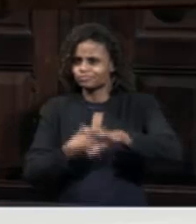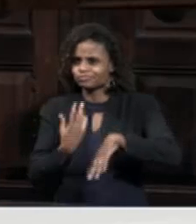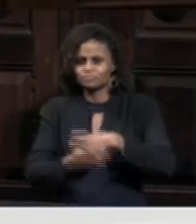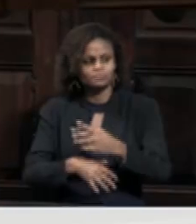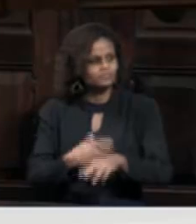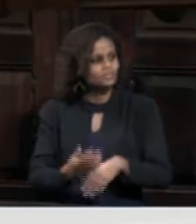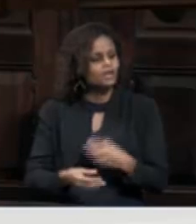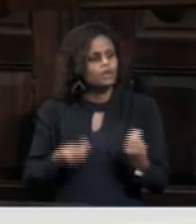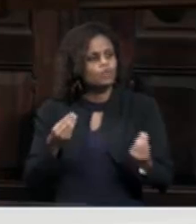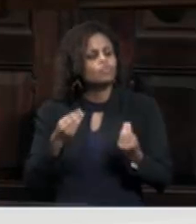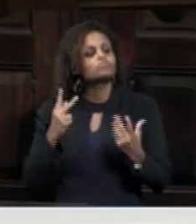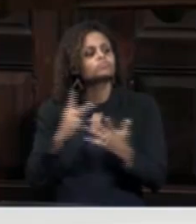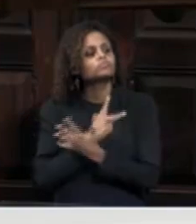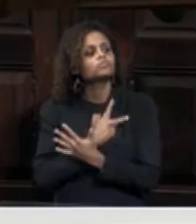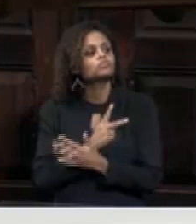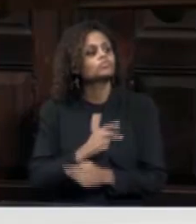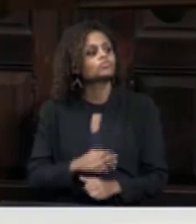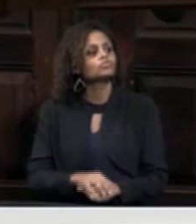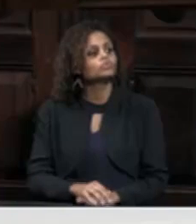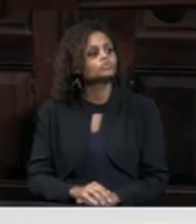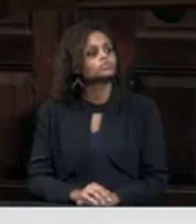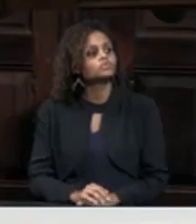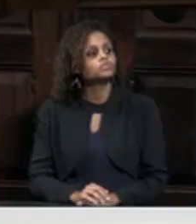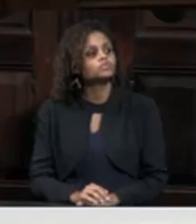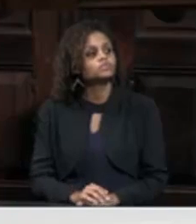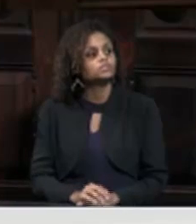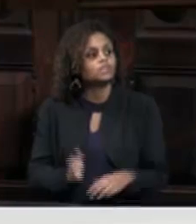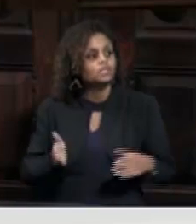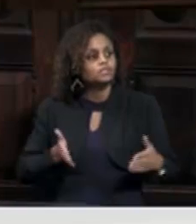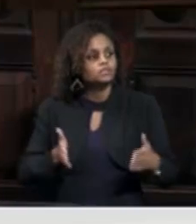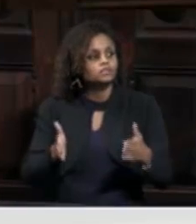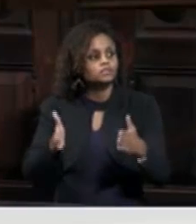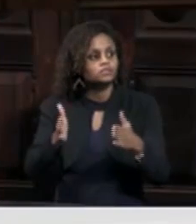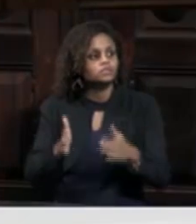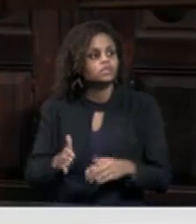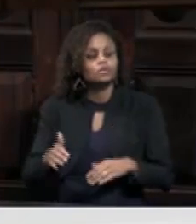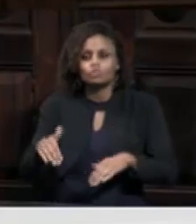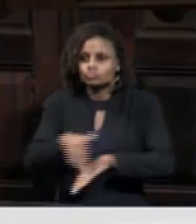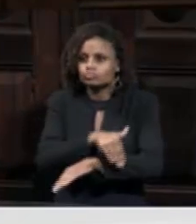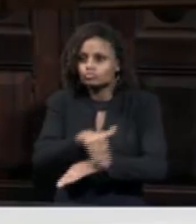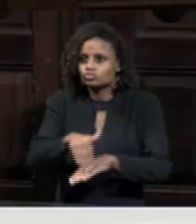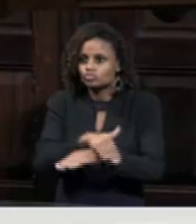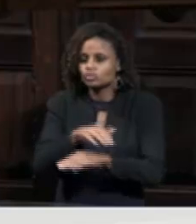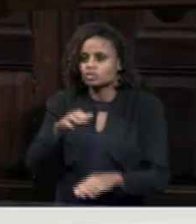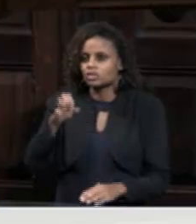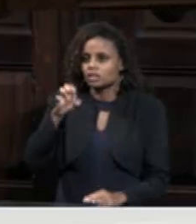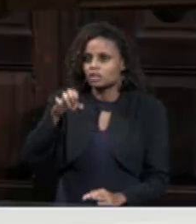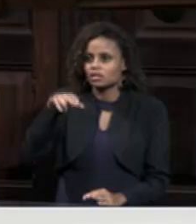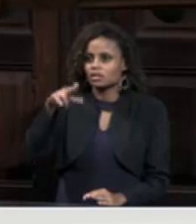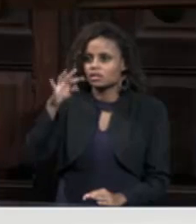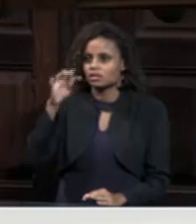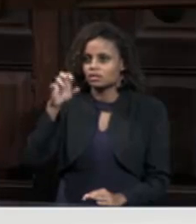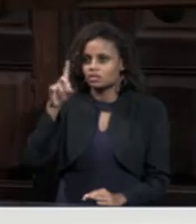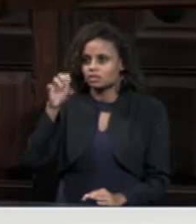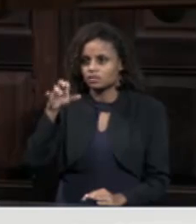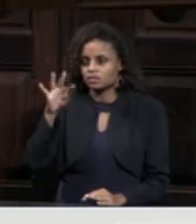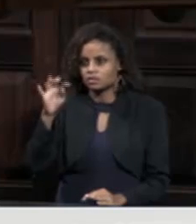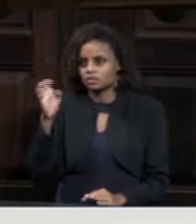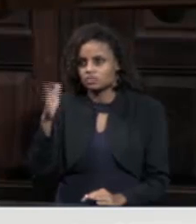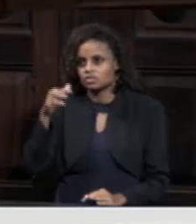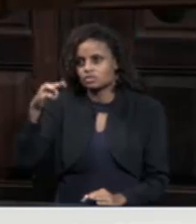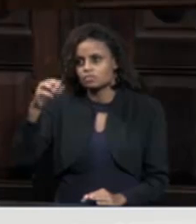que acontece na estrada Intendente Magalhães,